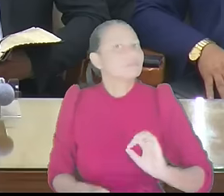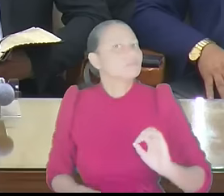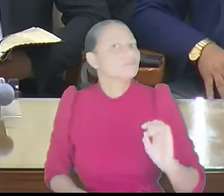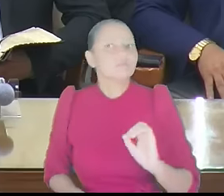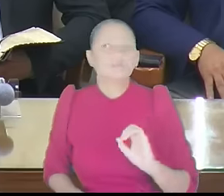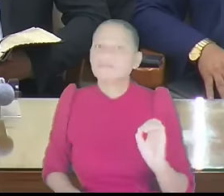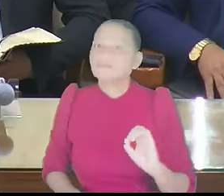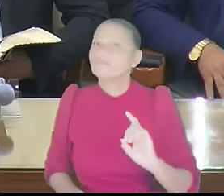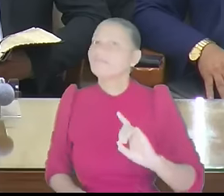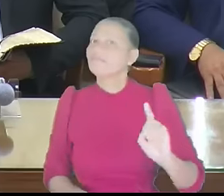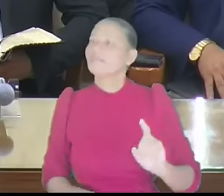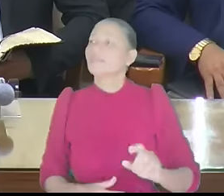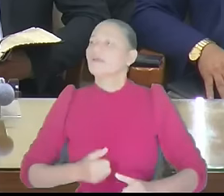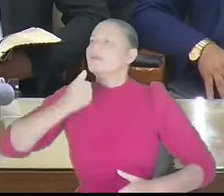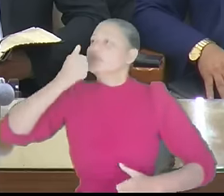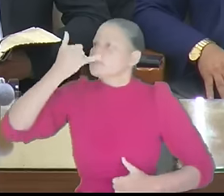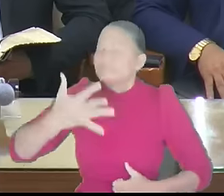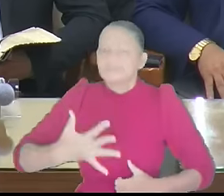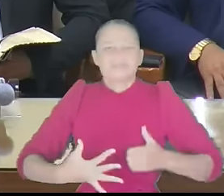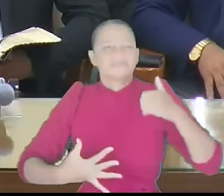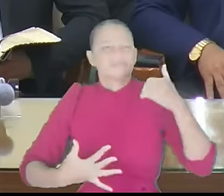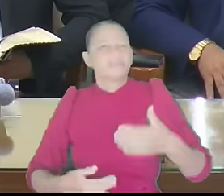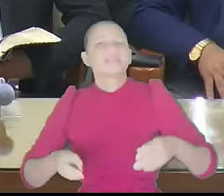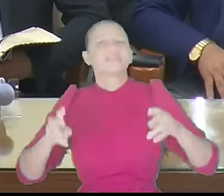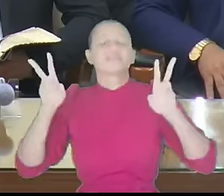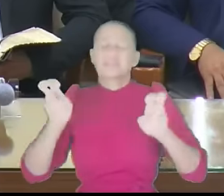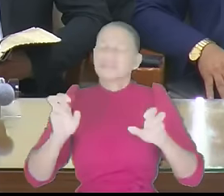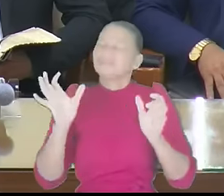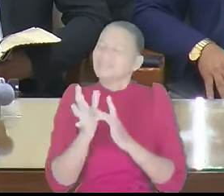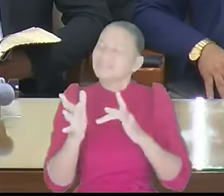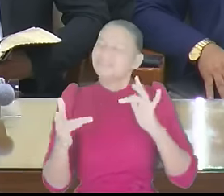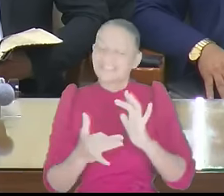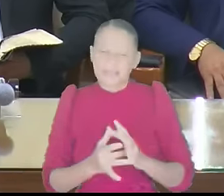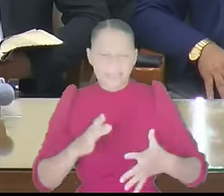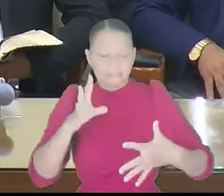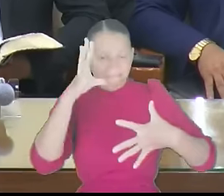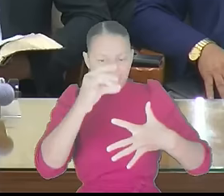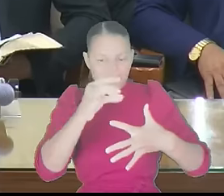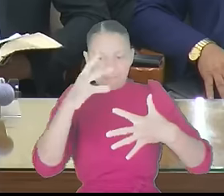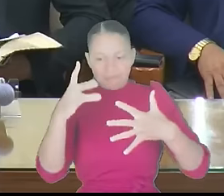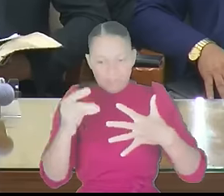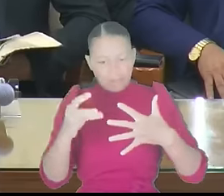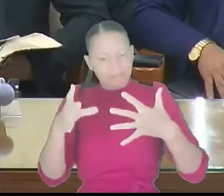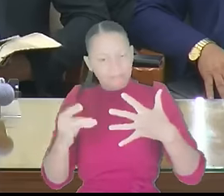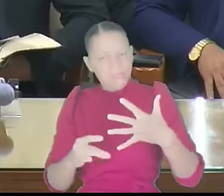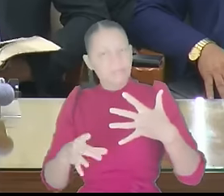E quanto mais a gente fala de Jesus, mais tem coisa para falar de Jesus.